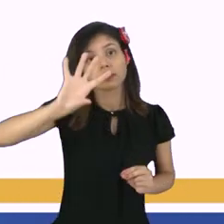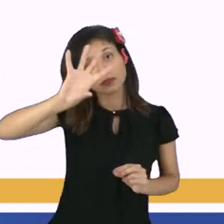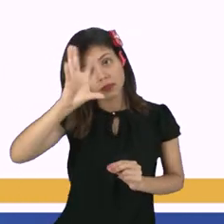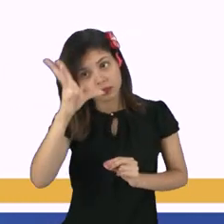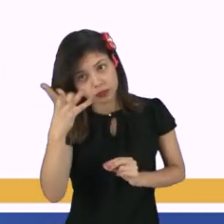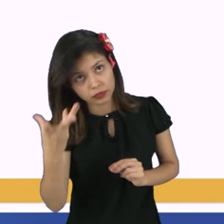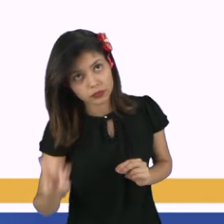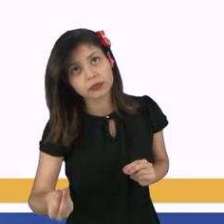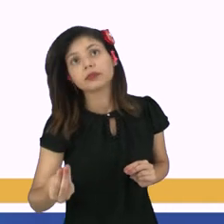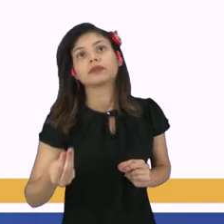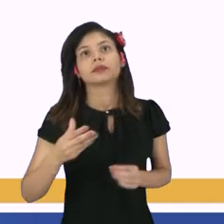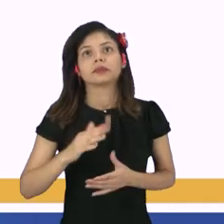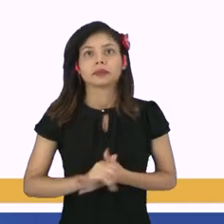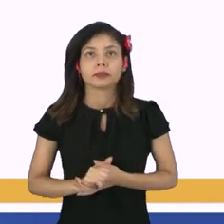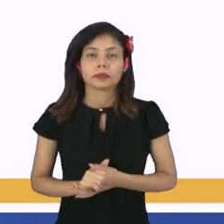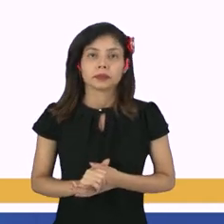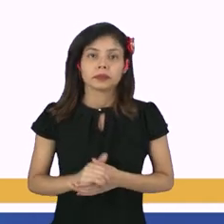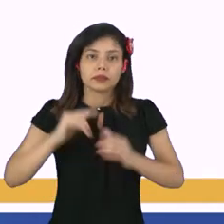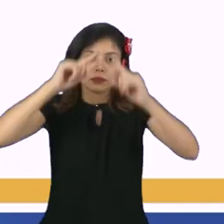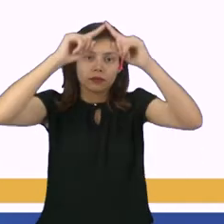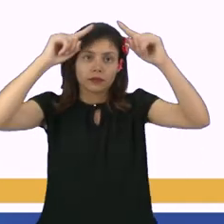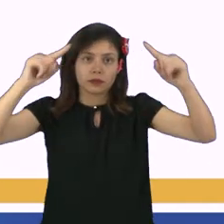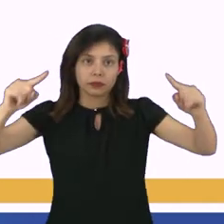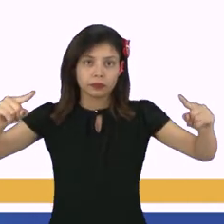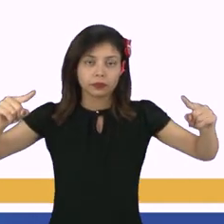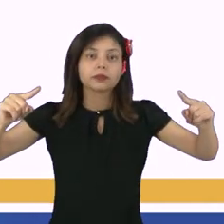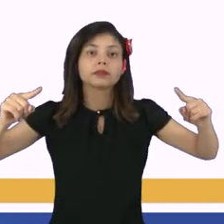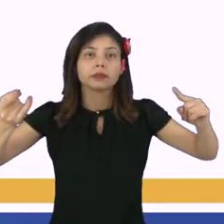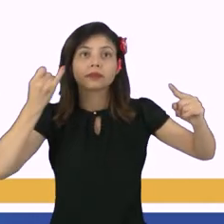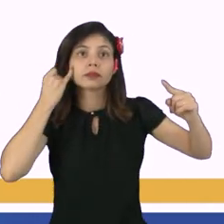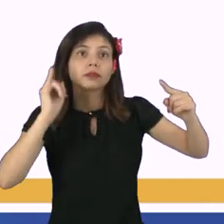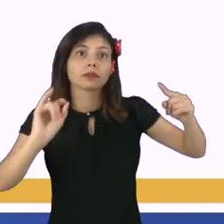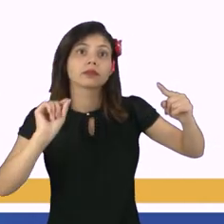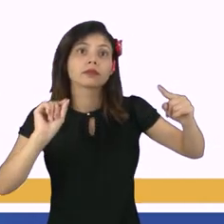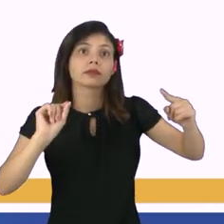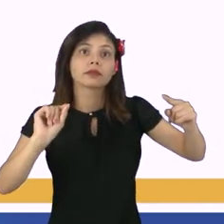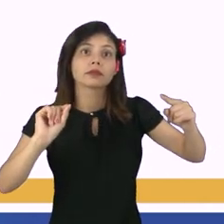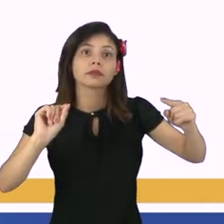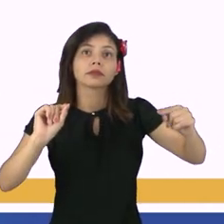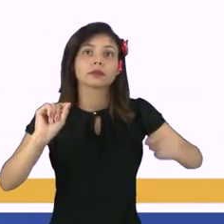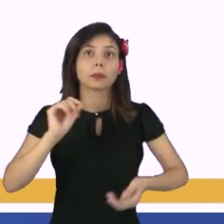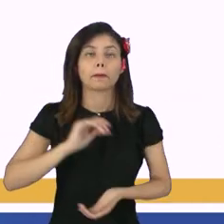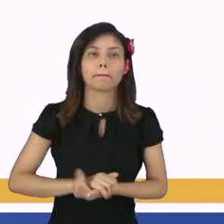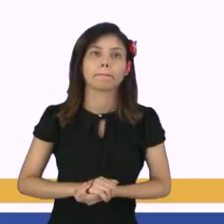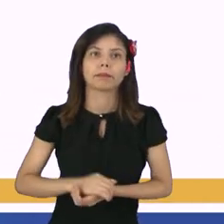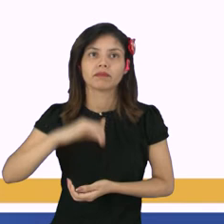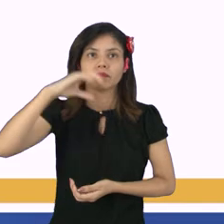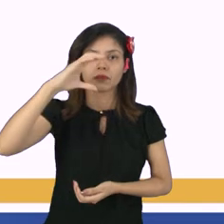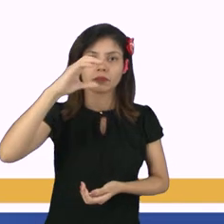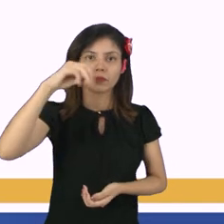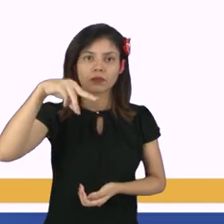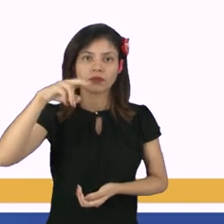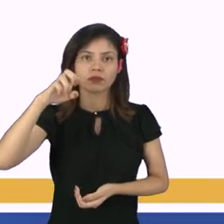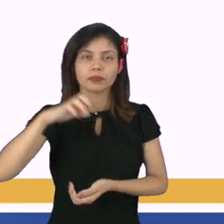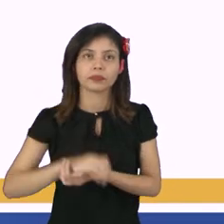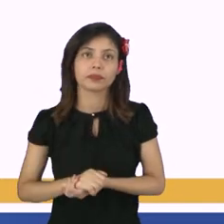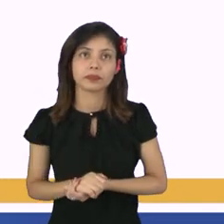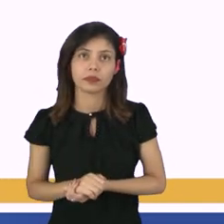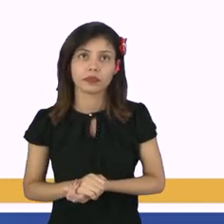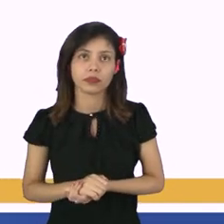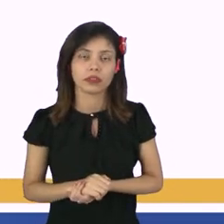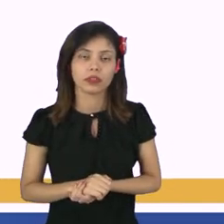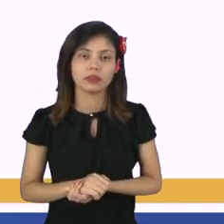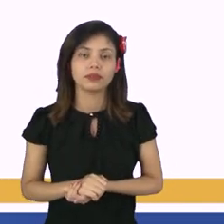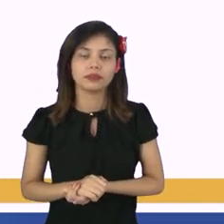cilindro em cima nós vamos ter a ideia de um cone porque nós vamos ter uma base circular